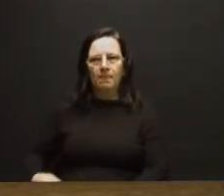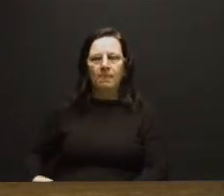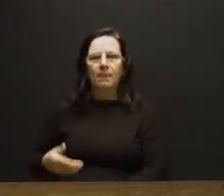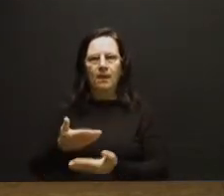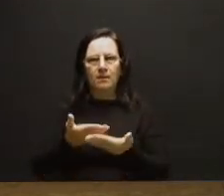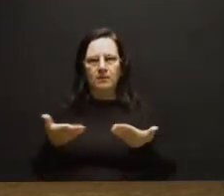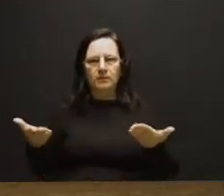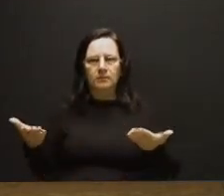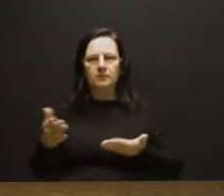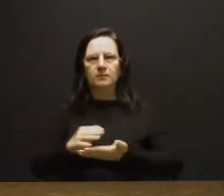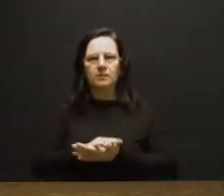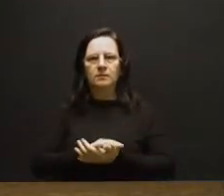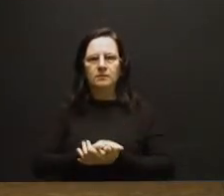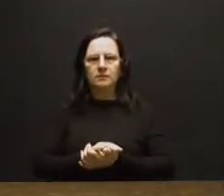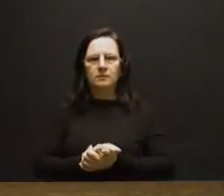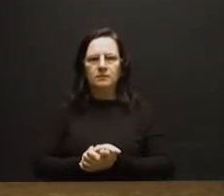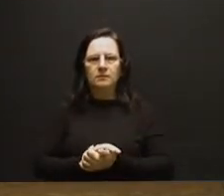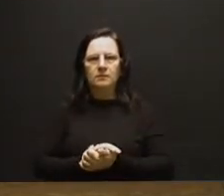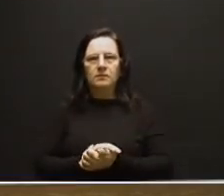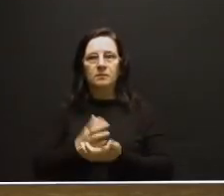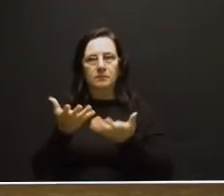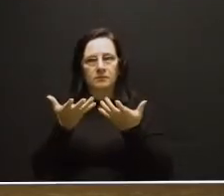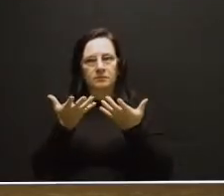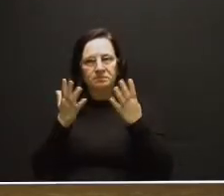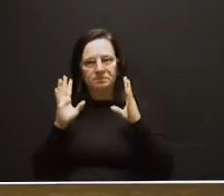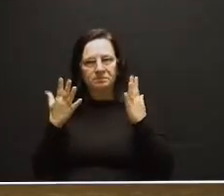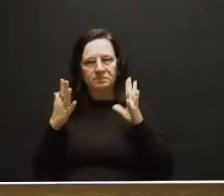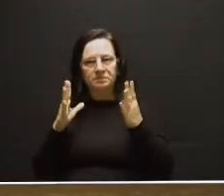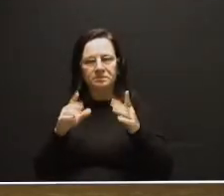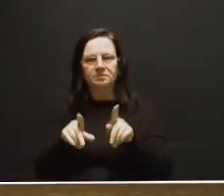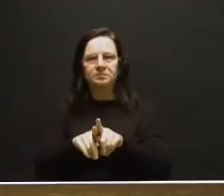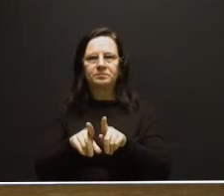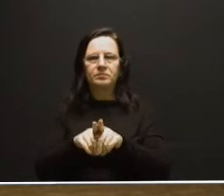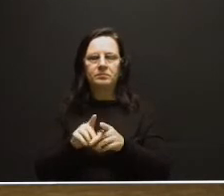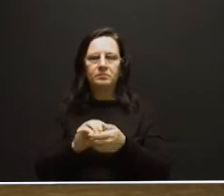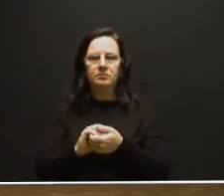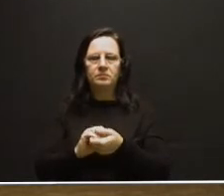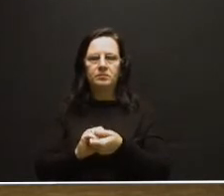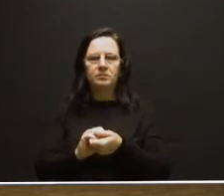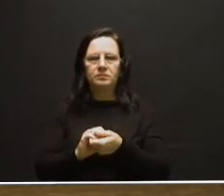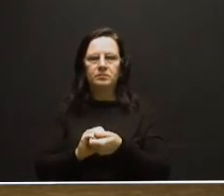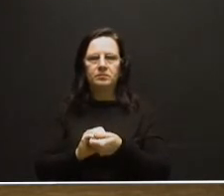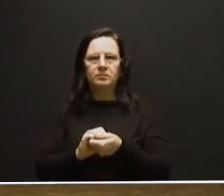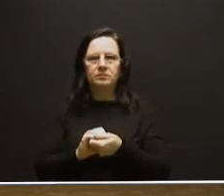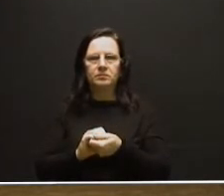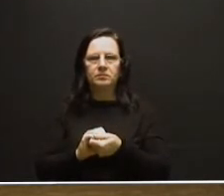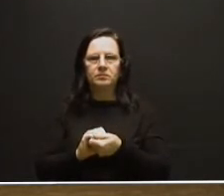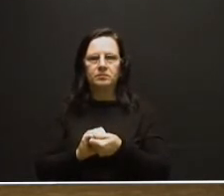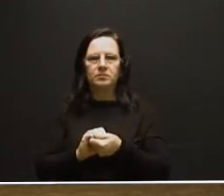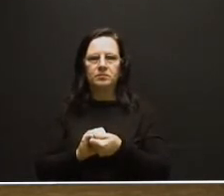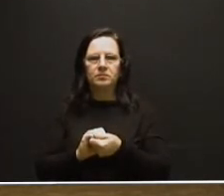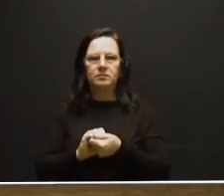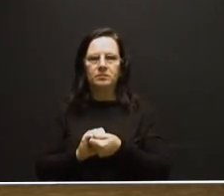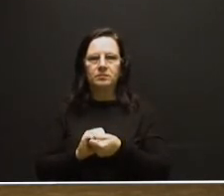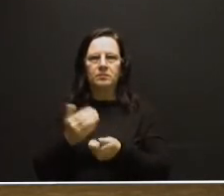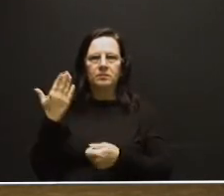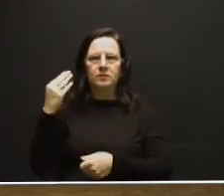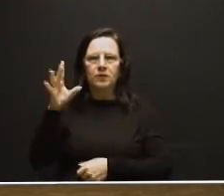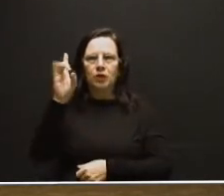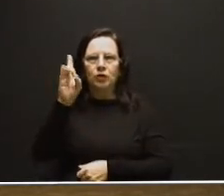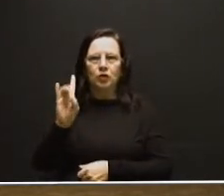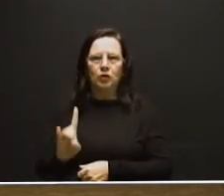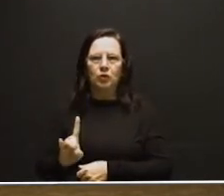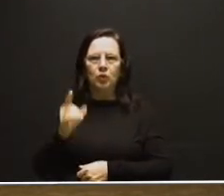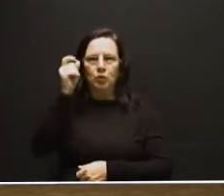da sessão vou parabenizar eu quero parabenizar na pessoa do então doença é diretor de